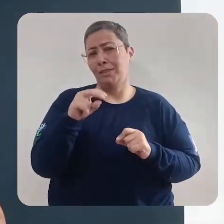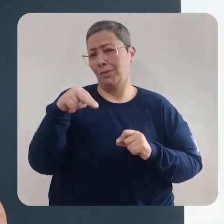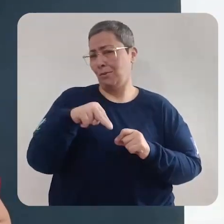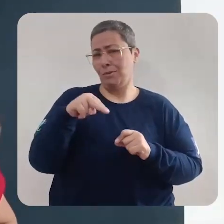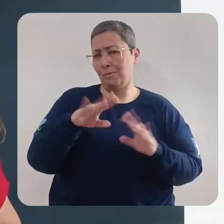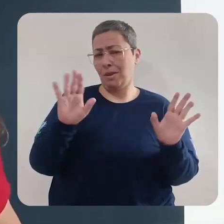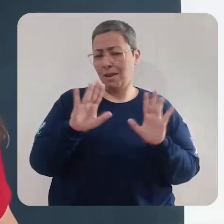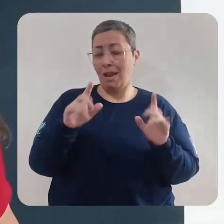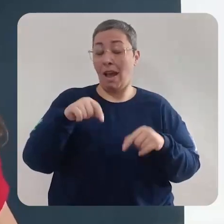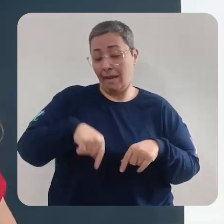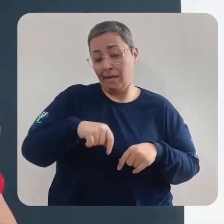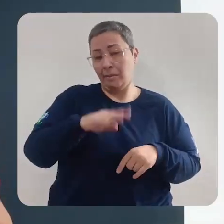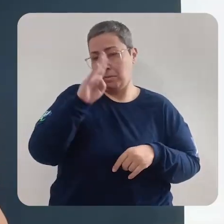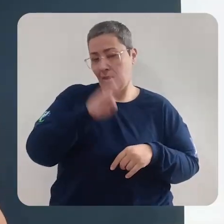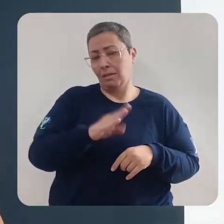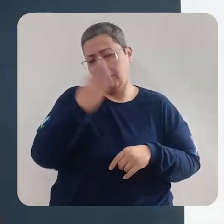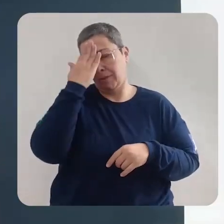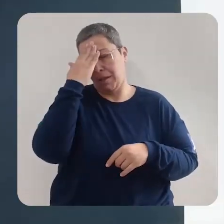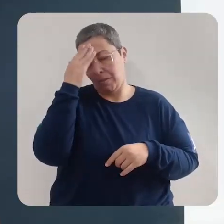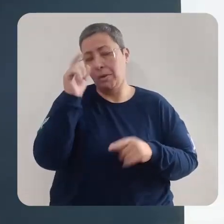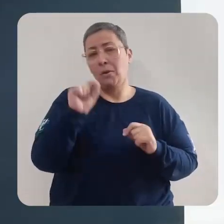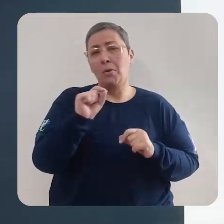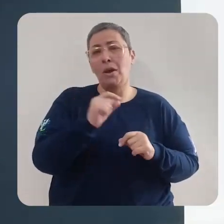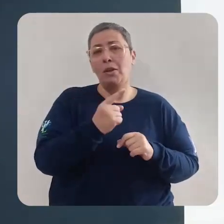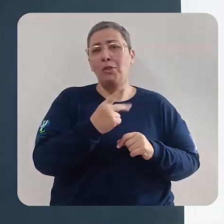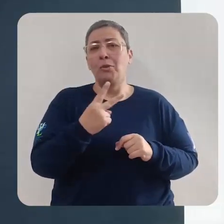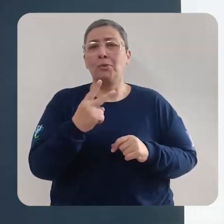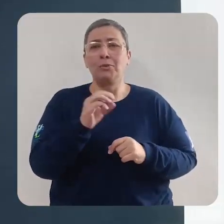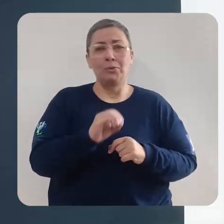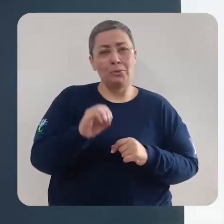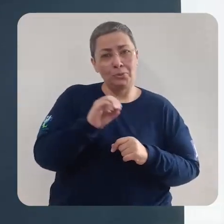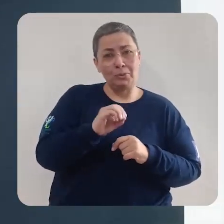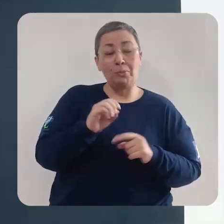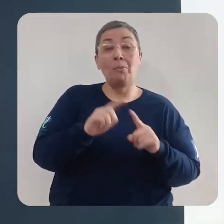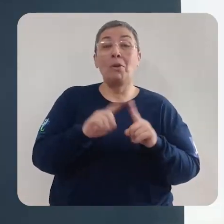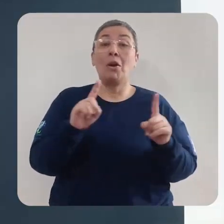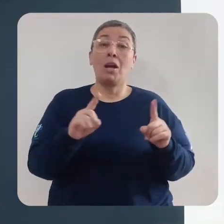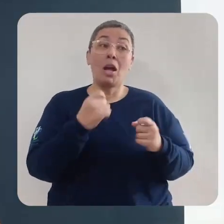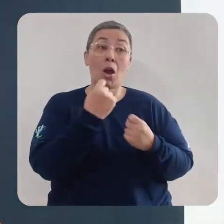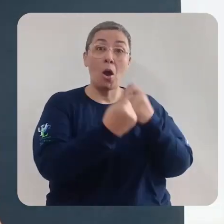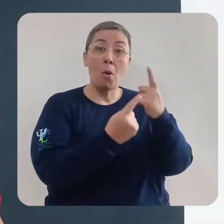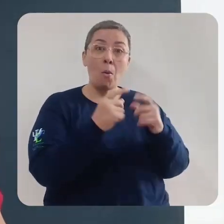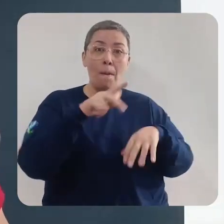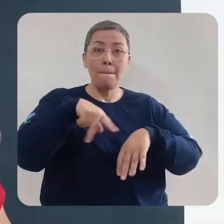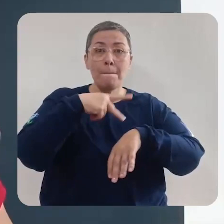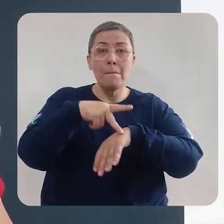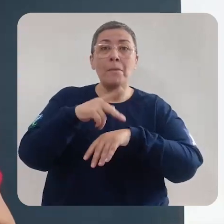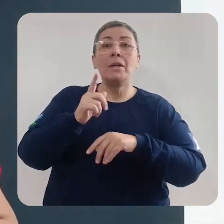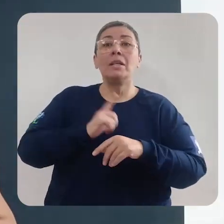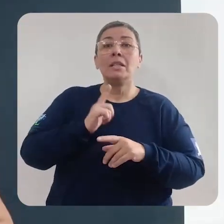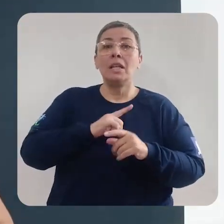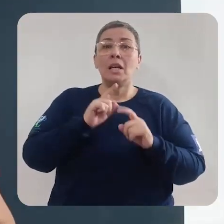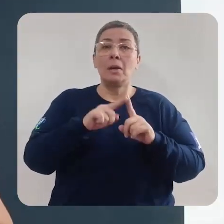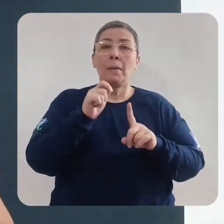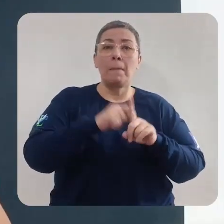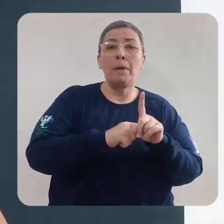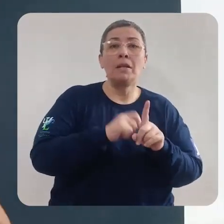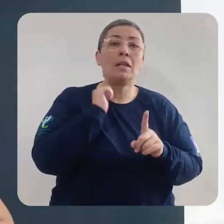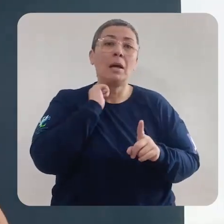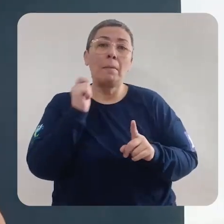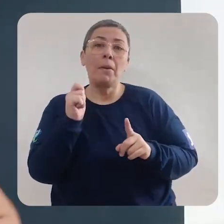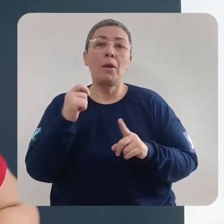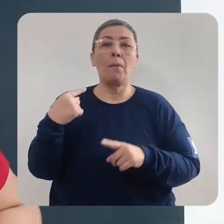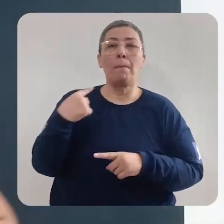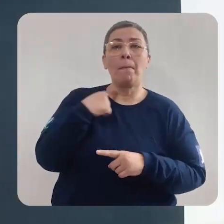comemoram a data no dia 20 de novembro. Bom, aqui no Brasil a gente já sabe que acontece no dia 12 de outubro. Em alguns